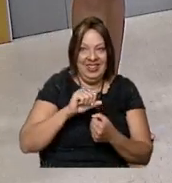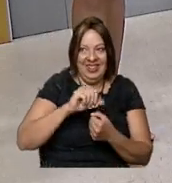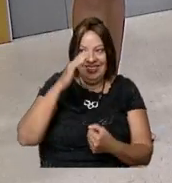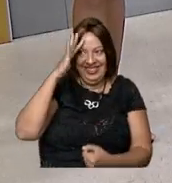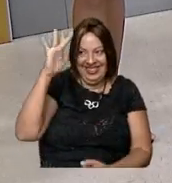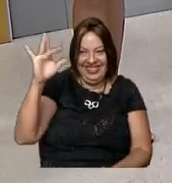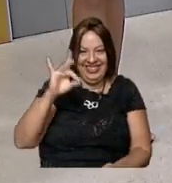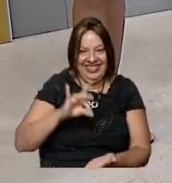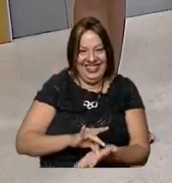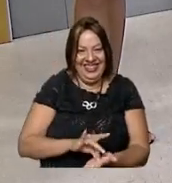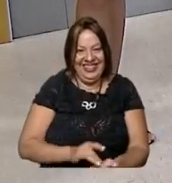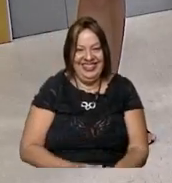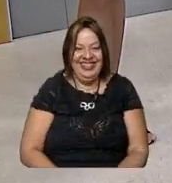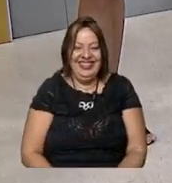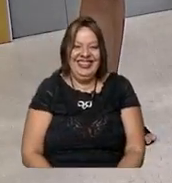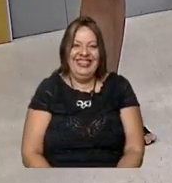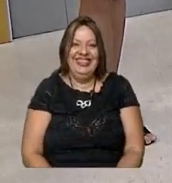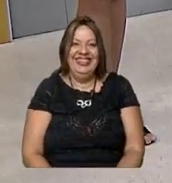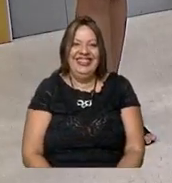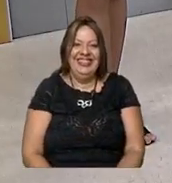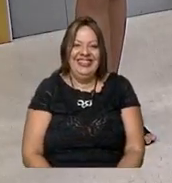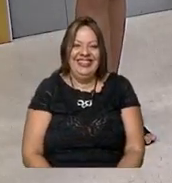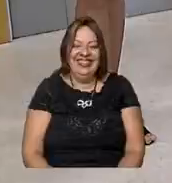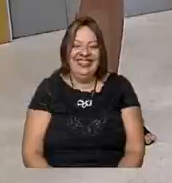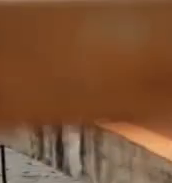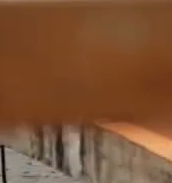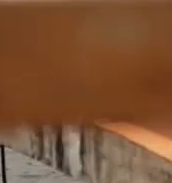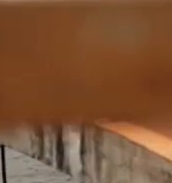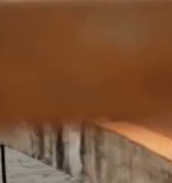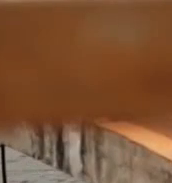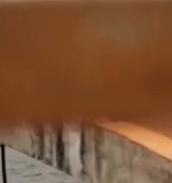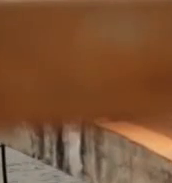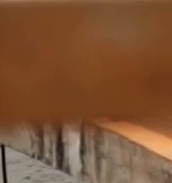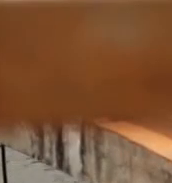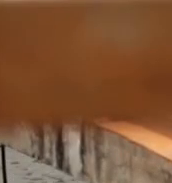vidas e a realizar sonhos. Valeu, tchau, gente. Tchau. Fala, meu